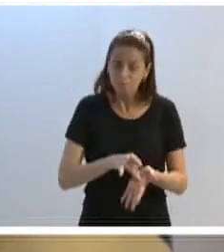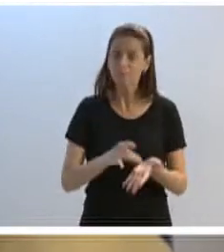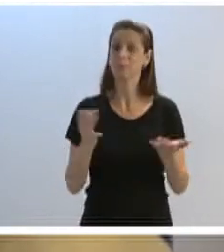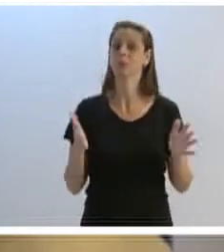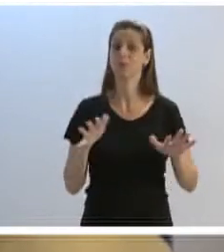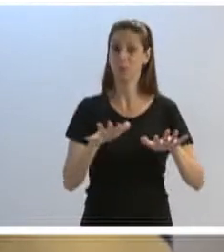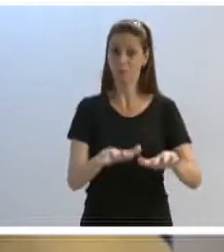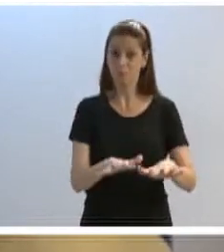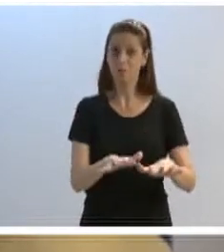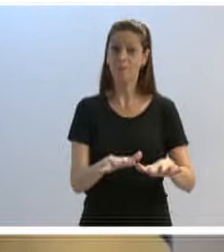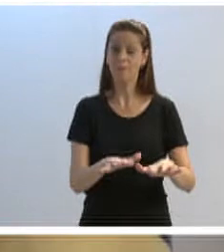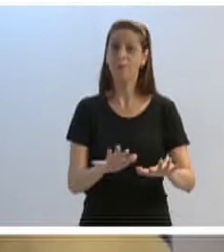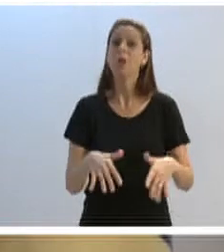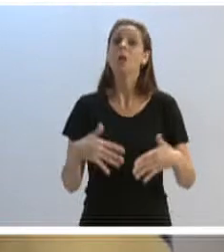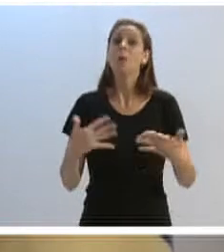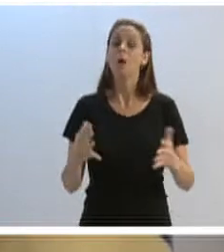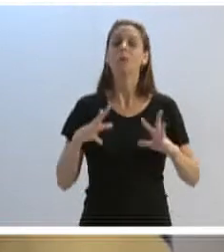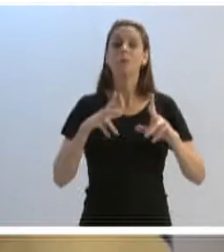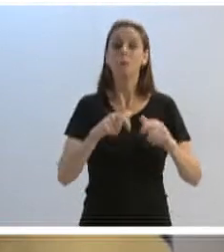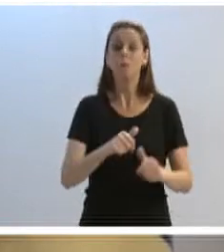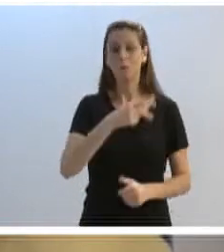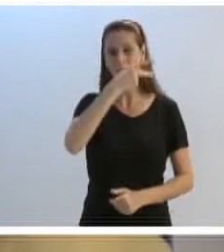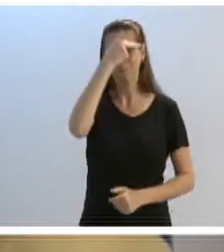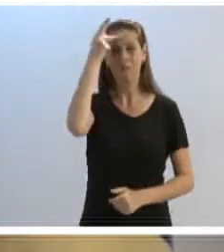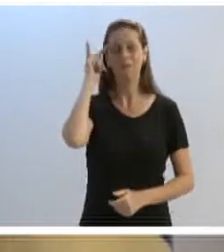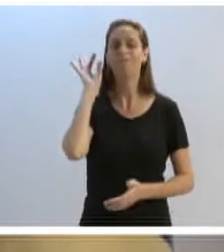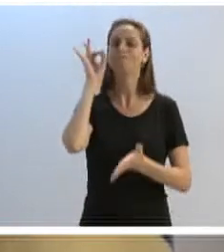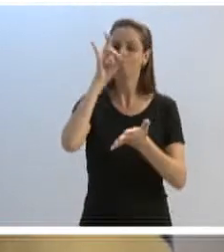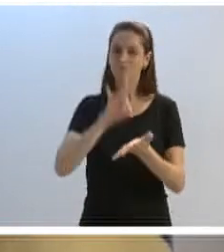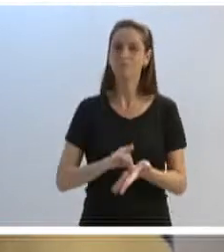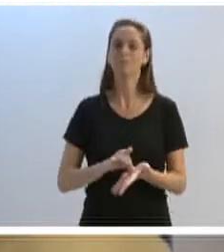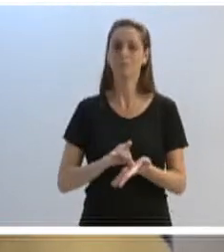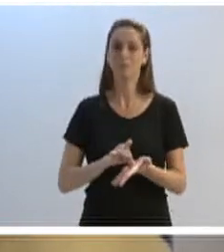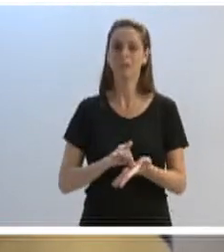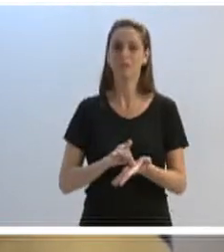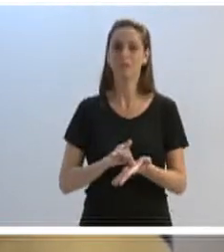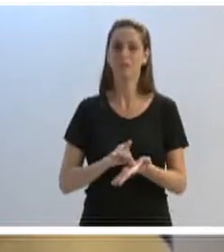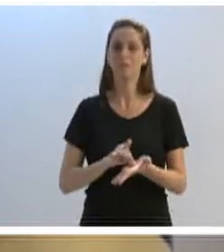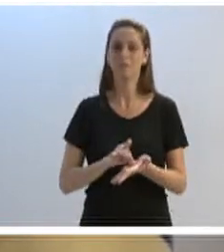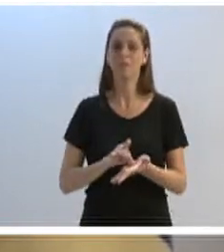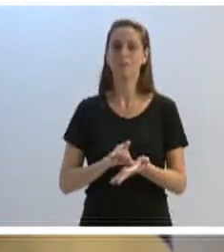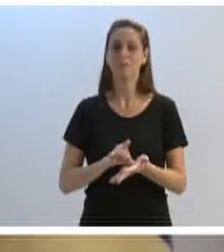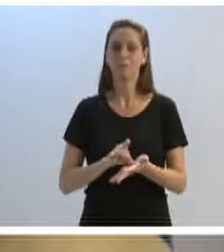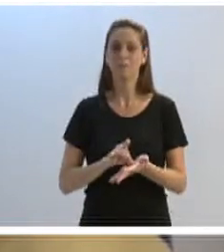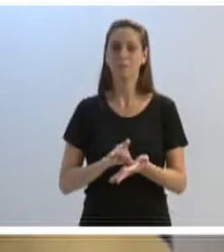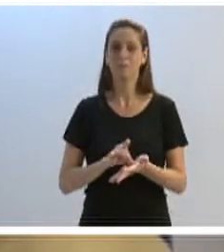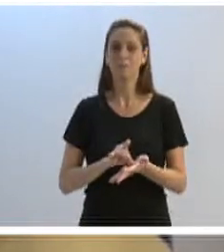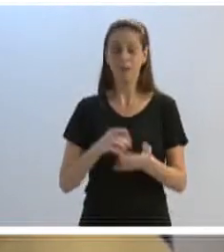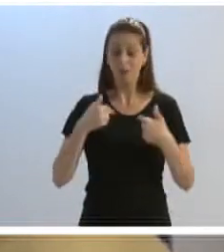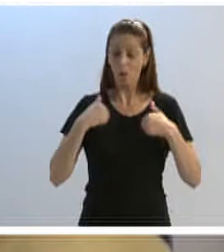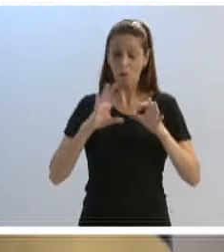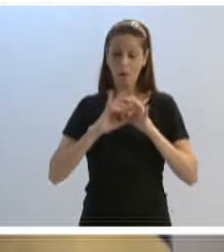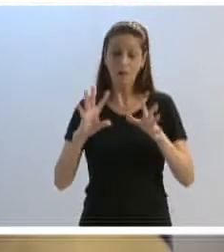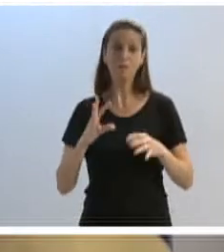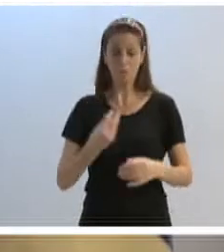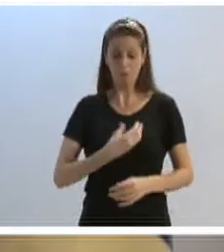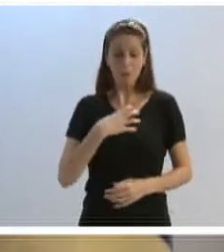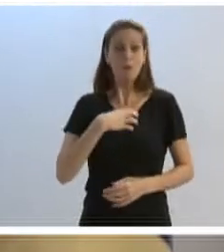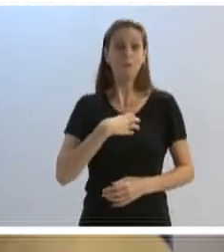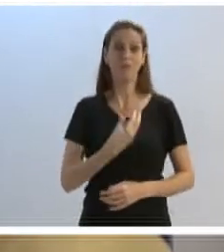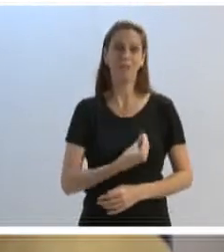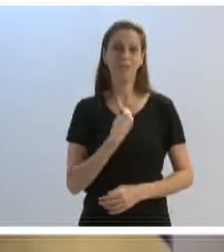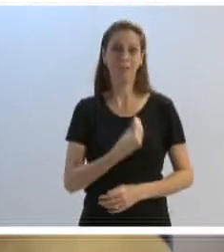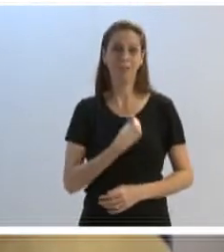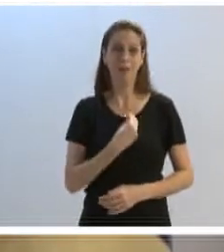inclusiva quando todas as pessoas tiverem as condições de serem o que querem ser,